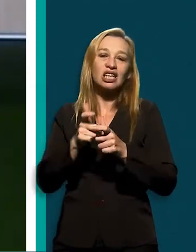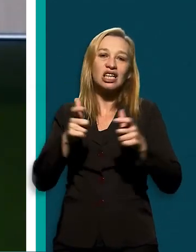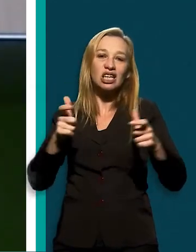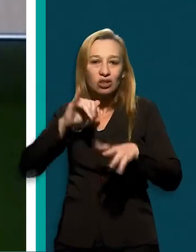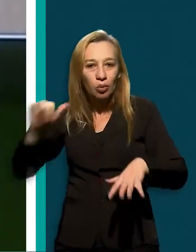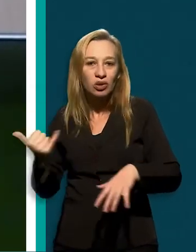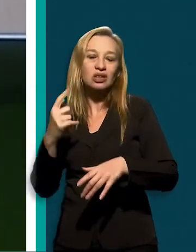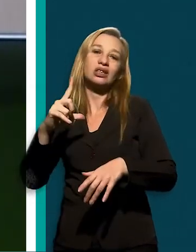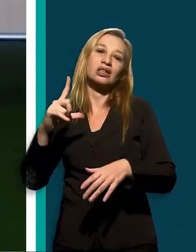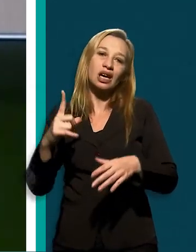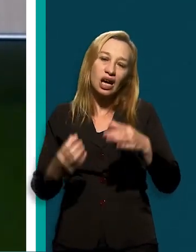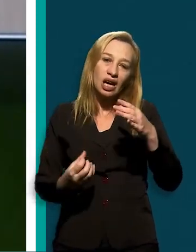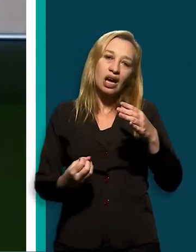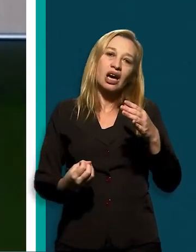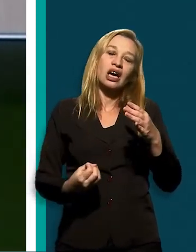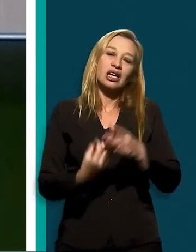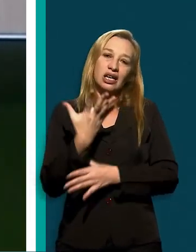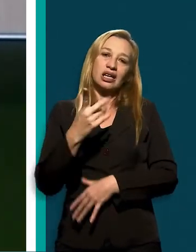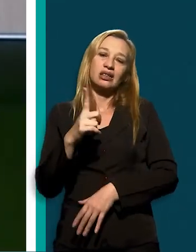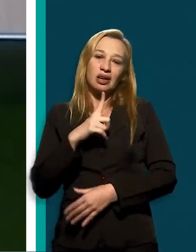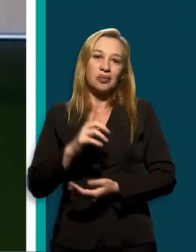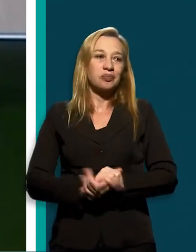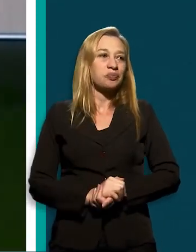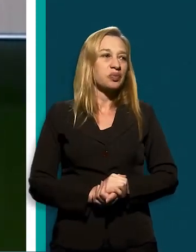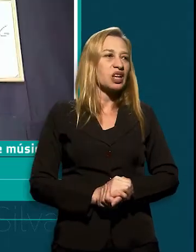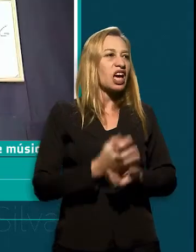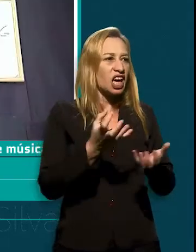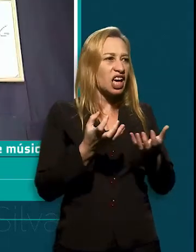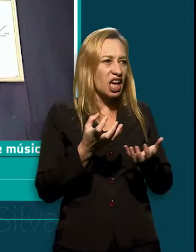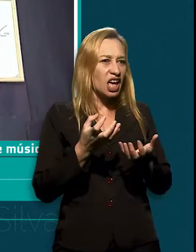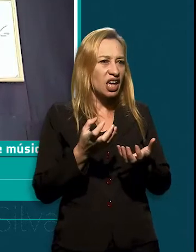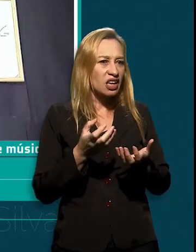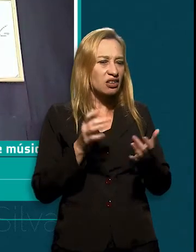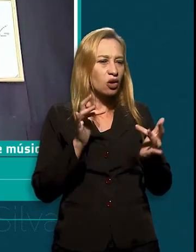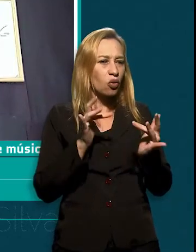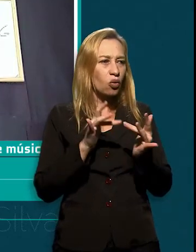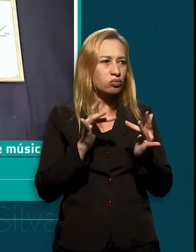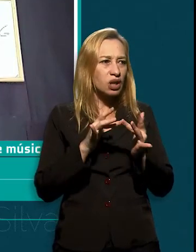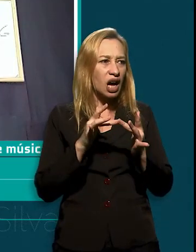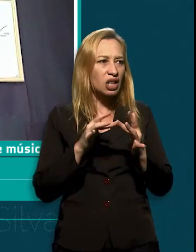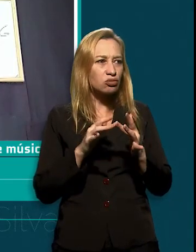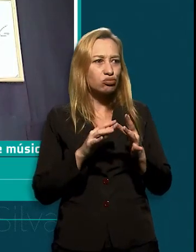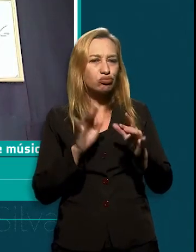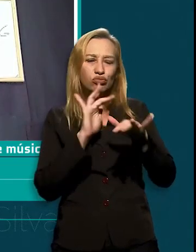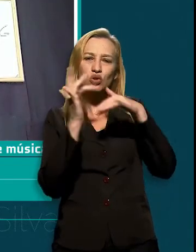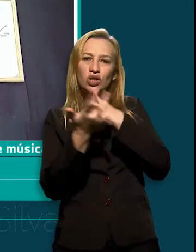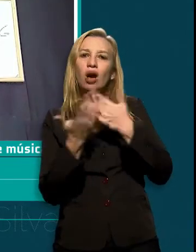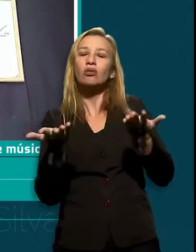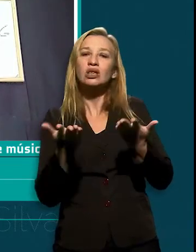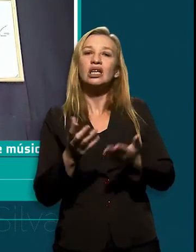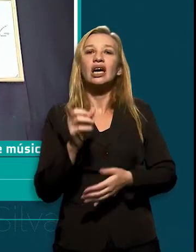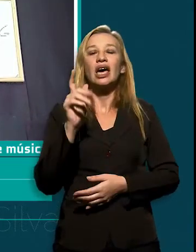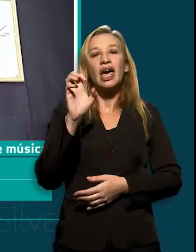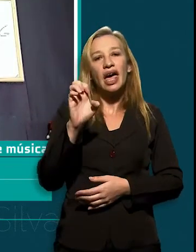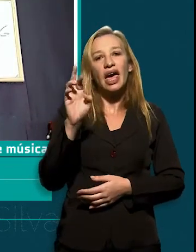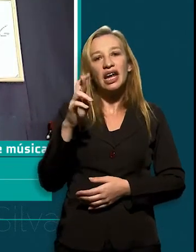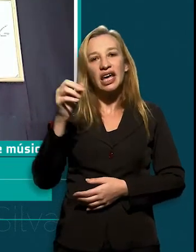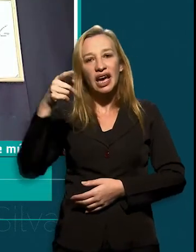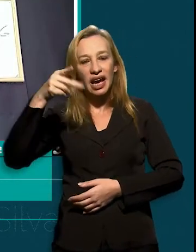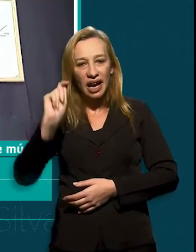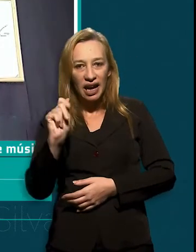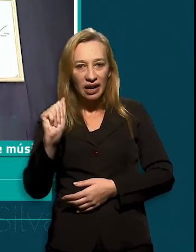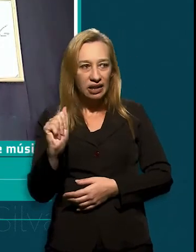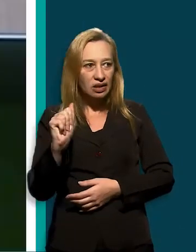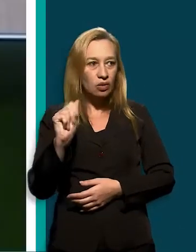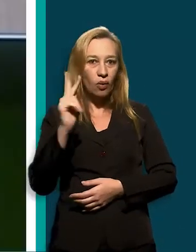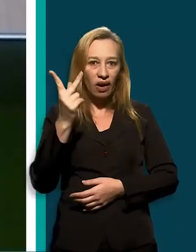grandes oportunidades vão surgir daqui para frente, entendeu? Quer deixar um contato, uma rede social, alguma coisa para alguém? Não, tem Érica